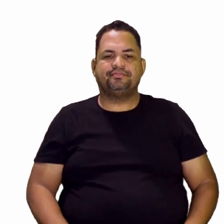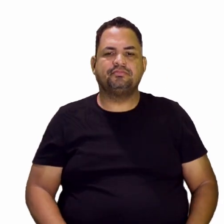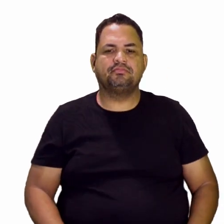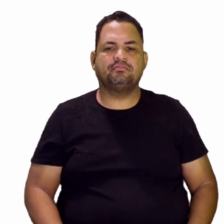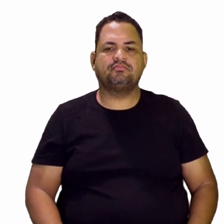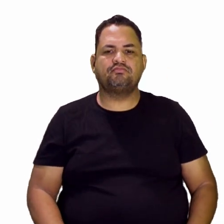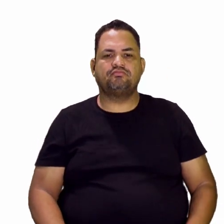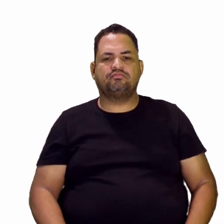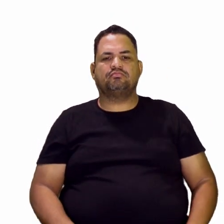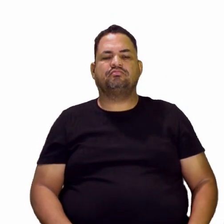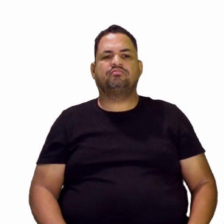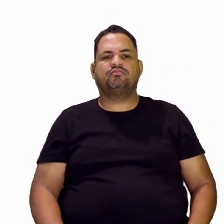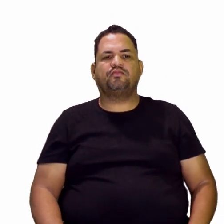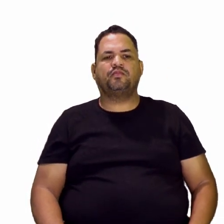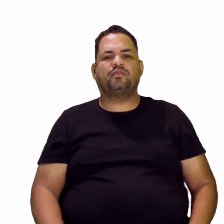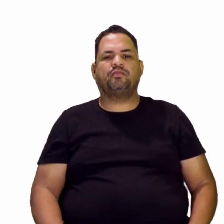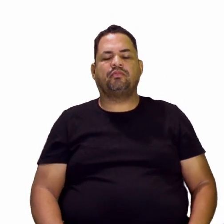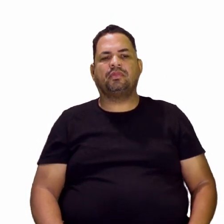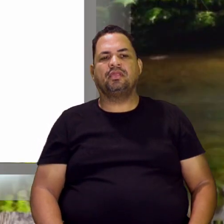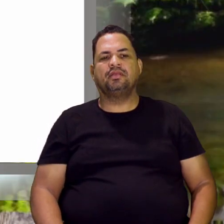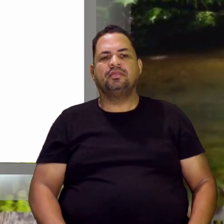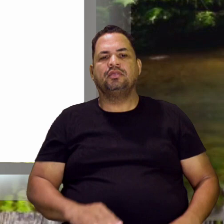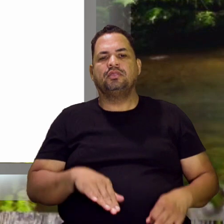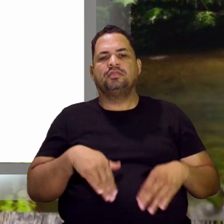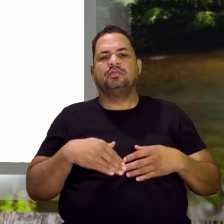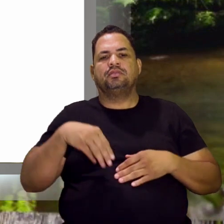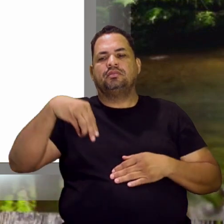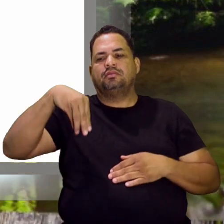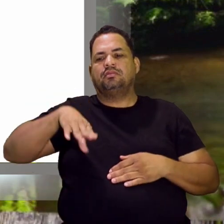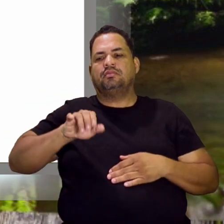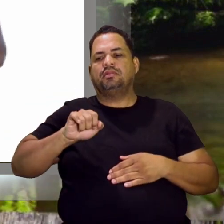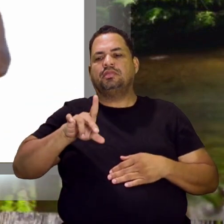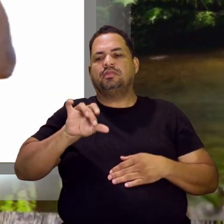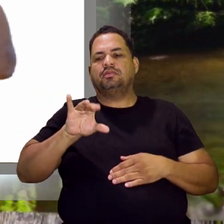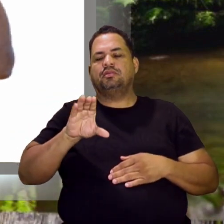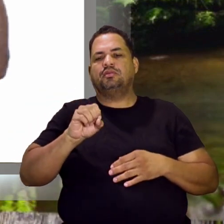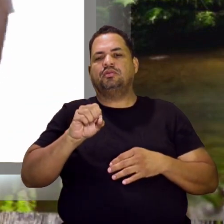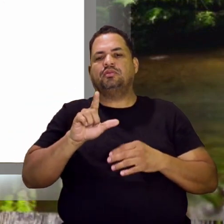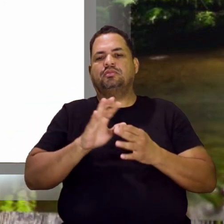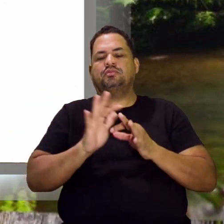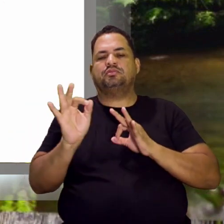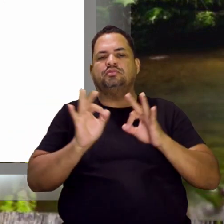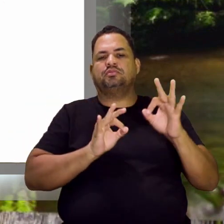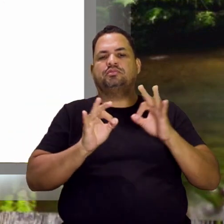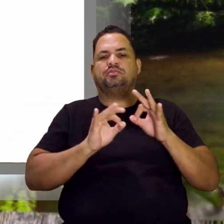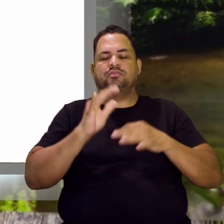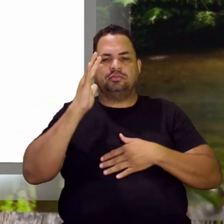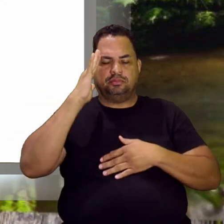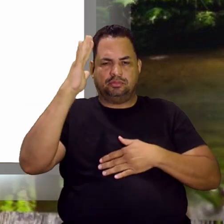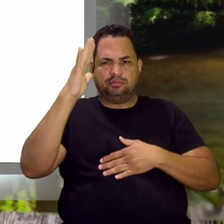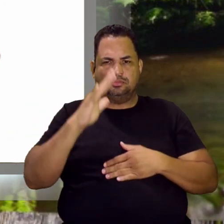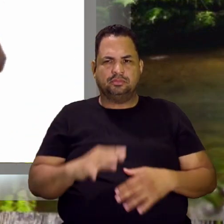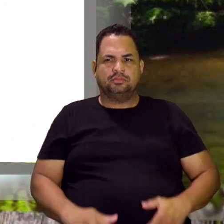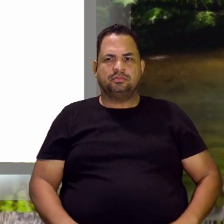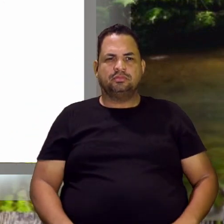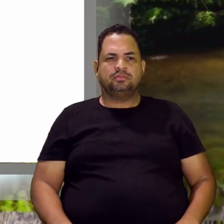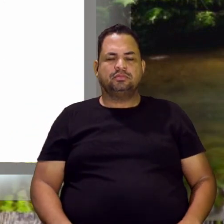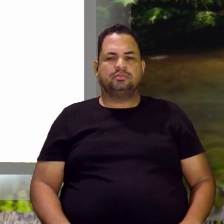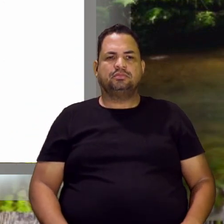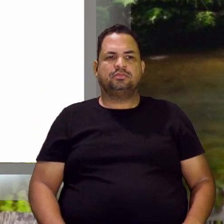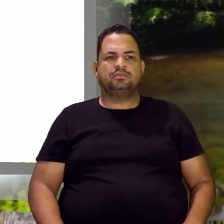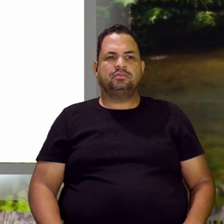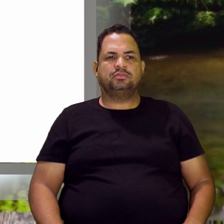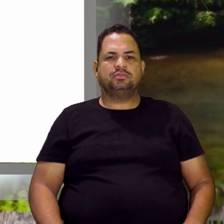Mendel. Quando o Mendel formulou as teorias dele lá,